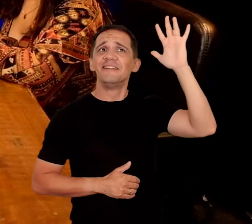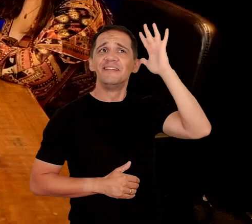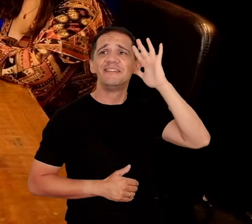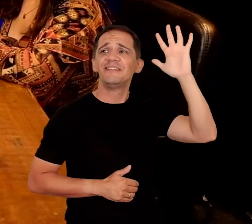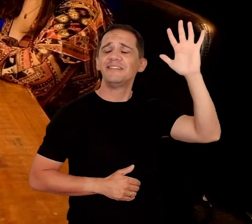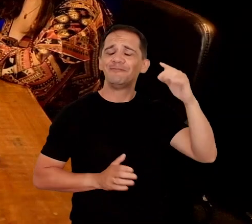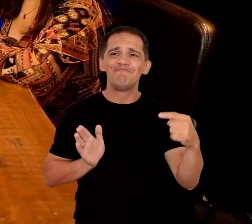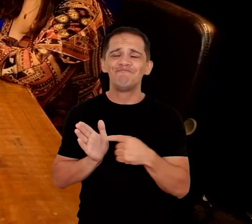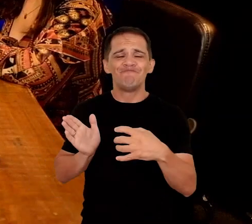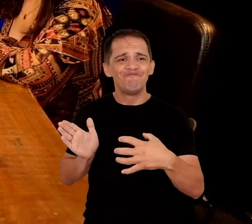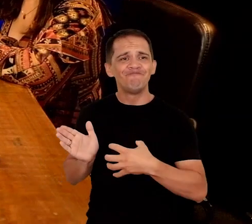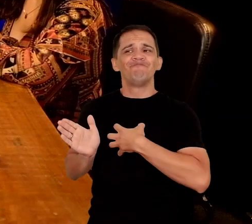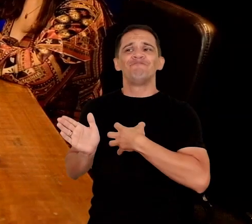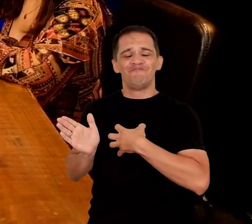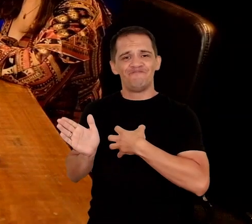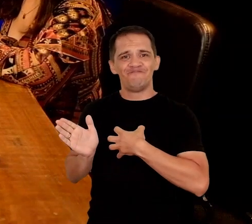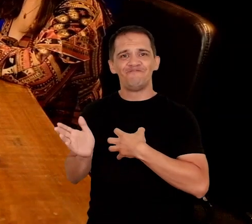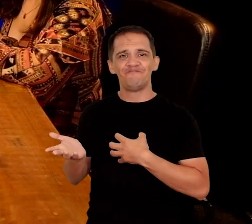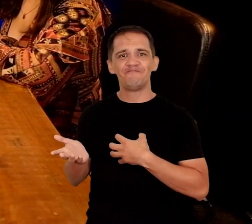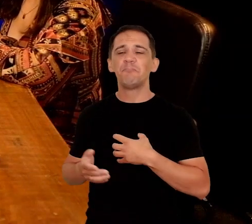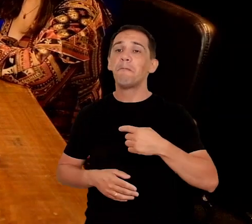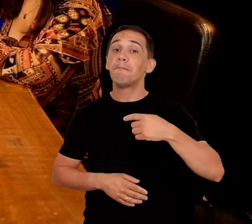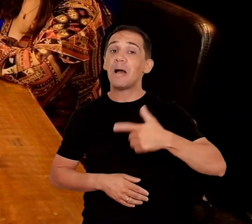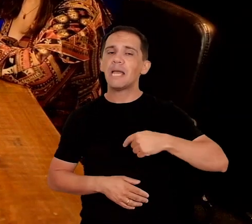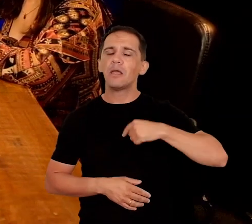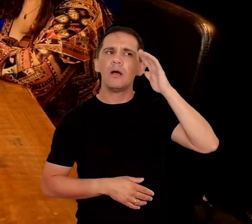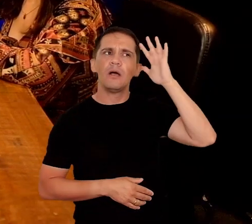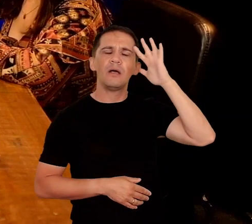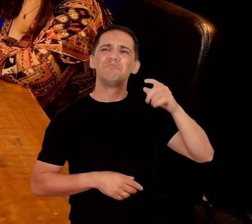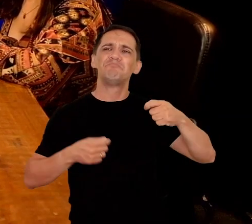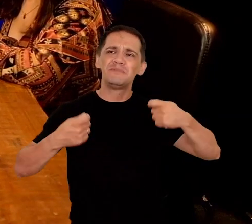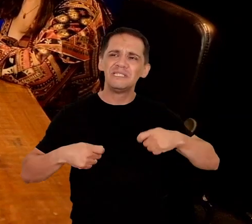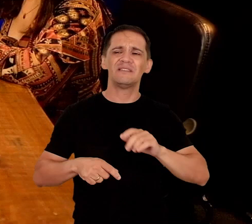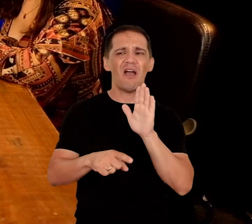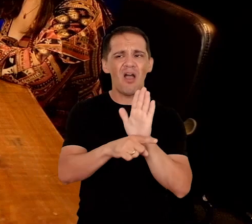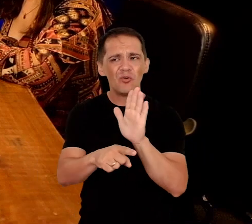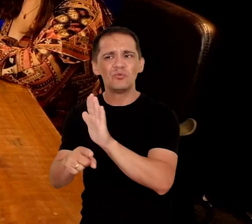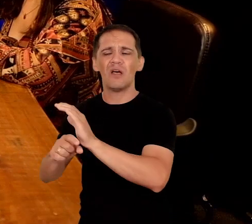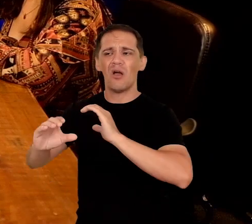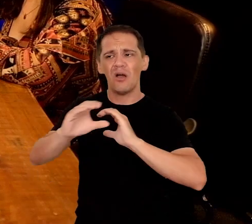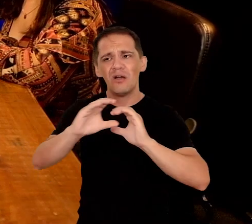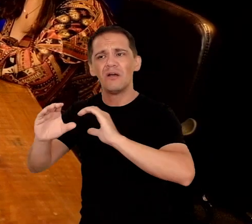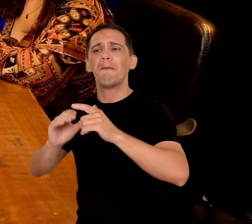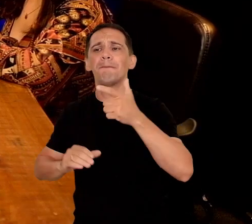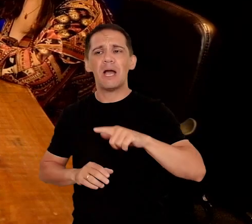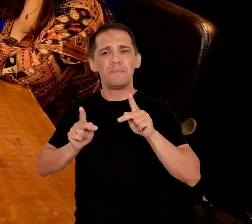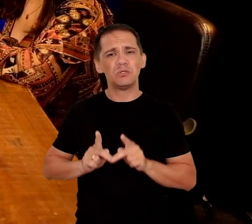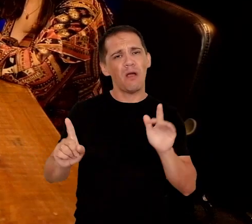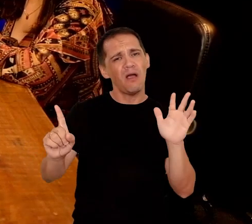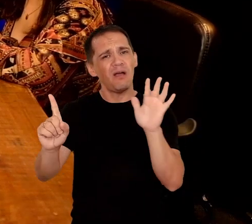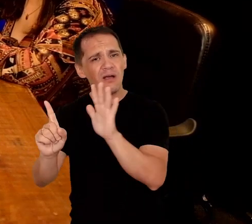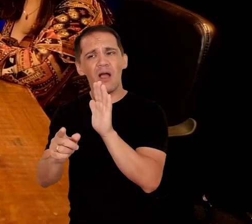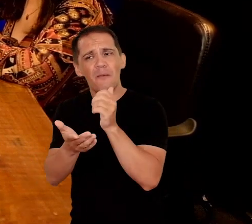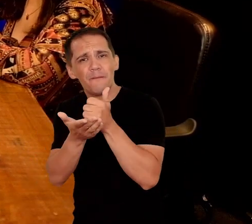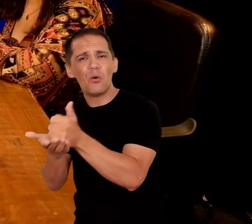várias coisas, e aquilo ali me tocou muito. E também a necessidade que eles precisam de mais pessoas falando e se comunicando com eles, né? Sim. E Para